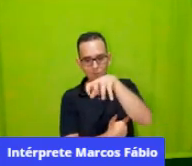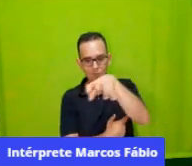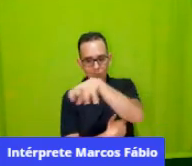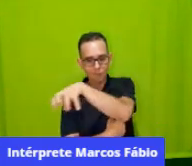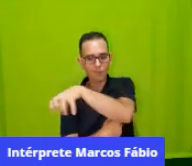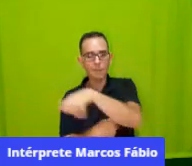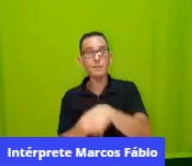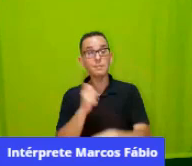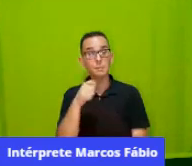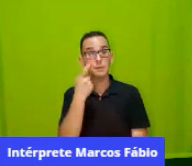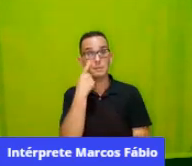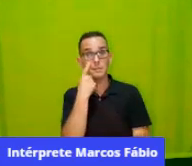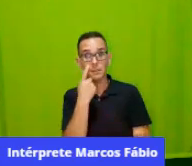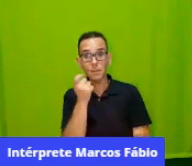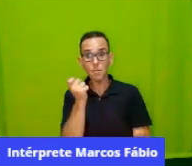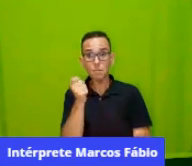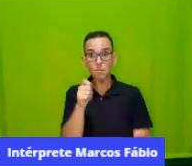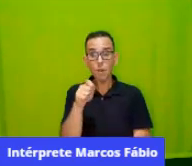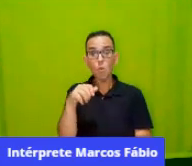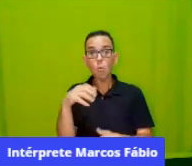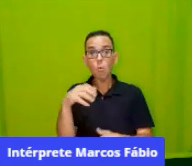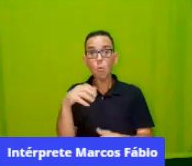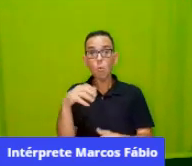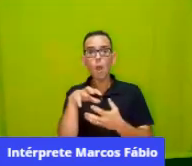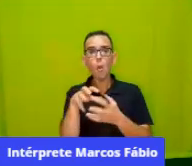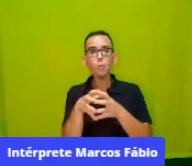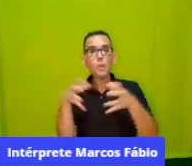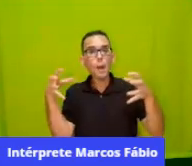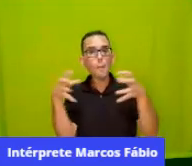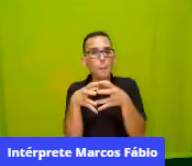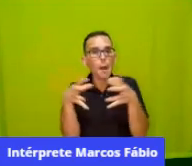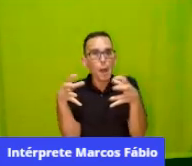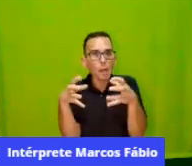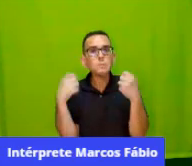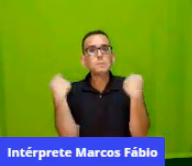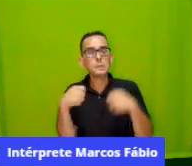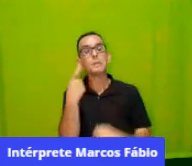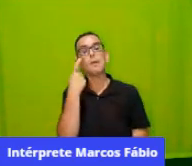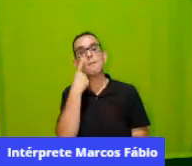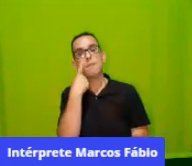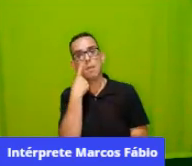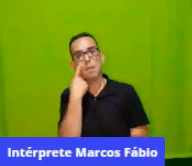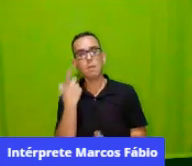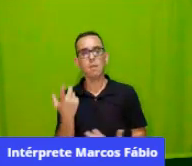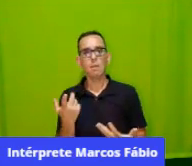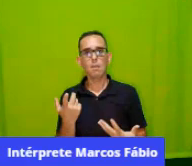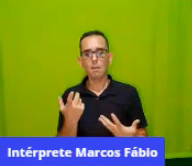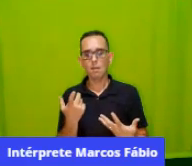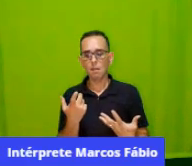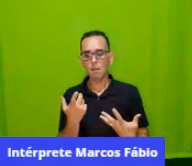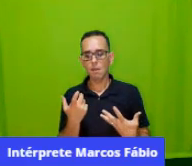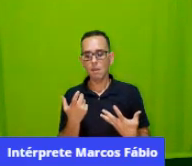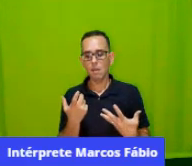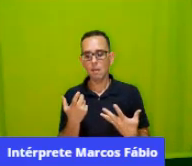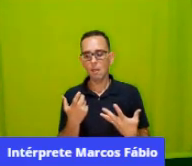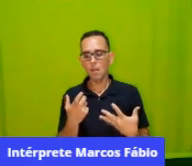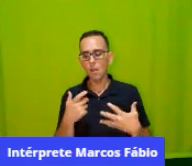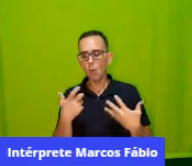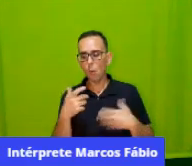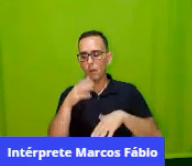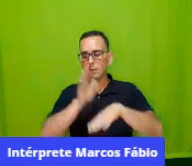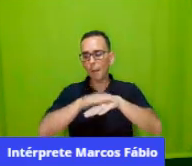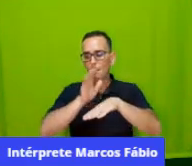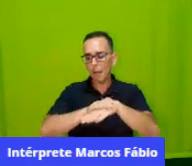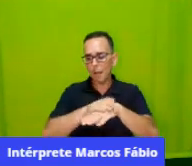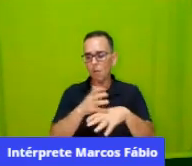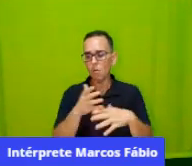Silmara? Macio, ele consegue... verificando, né, Carol, sempre assim, qual é o tamanho dessa adaptação, né? A gente tem que estar sempre vendo,